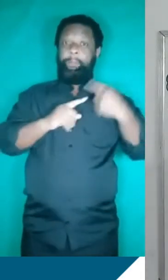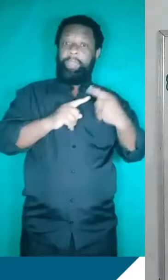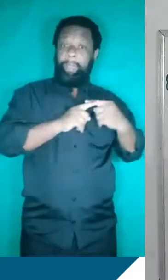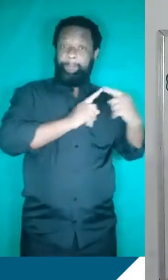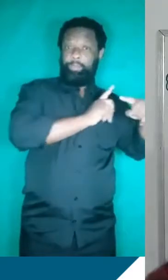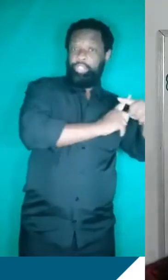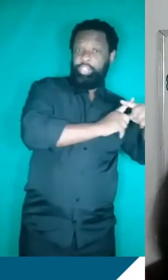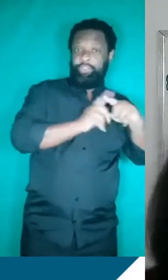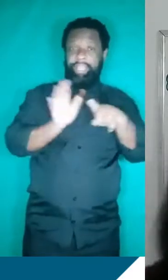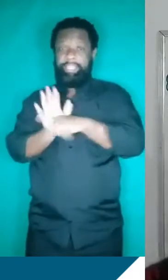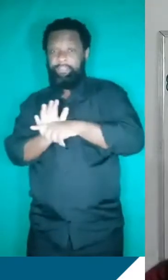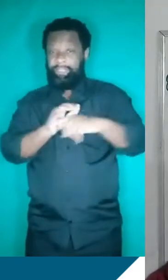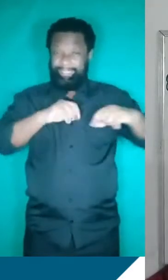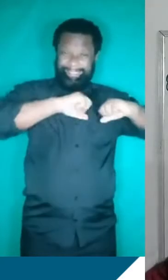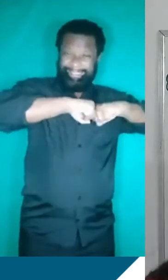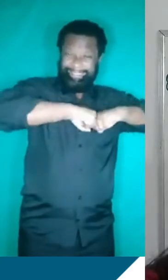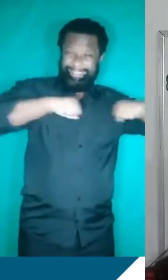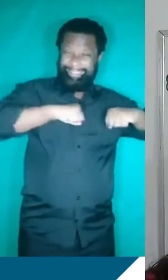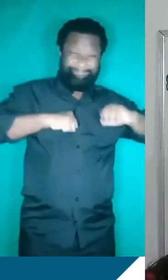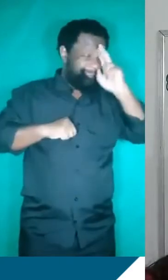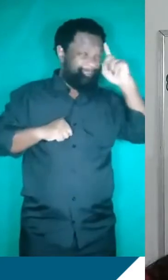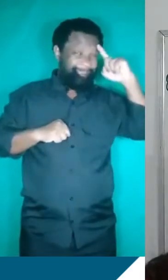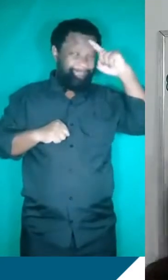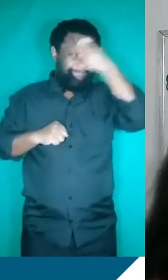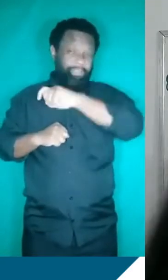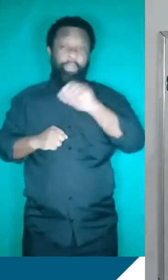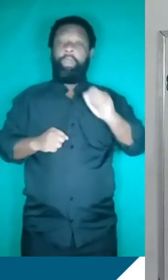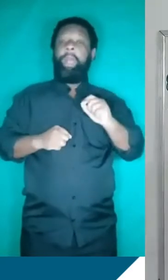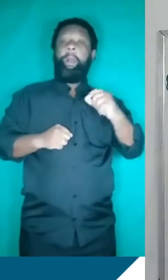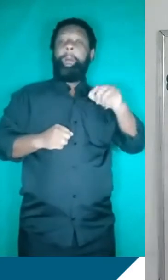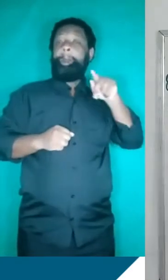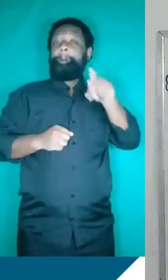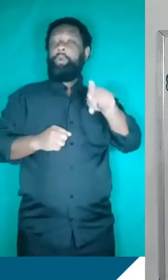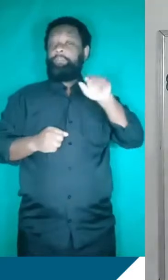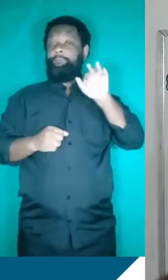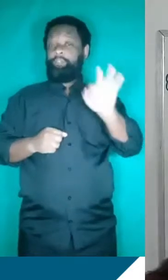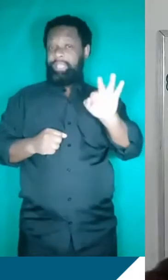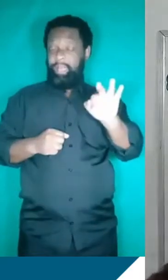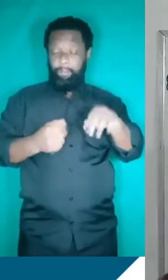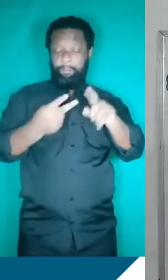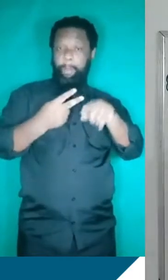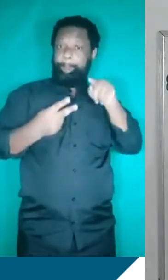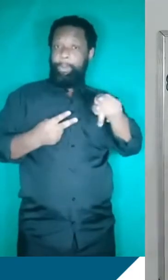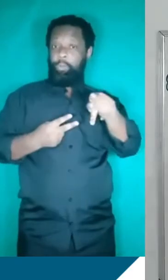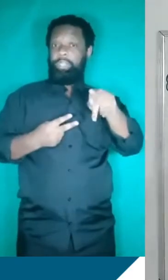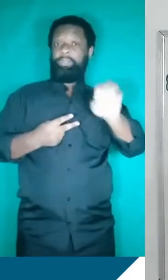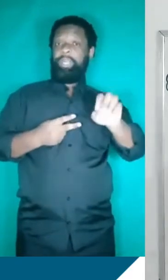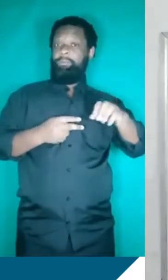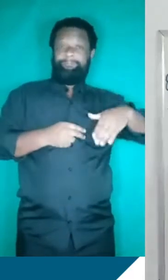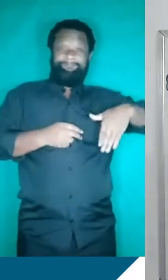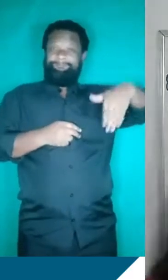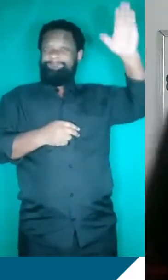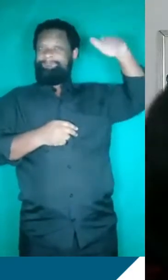muito a se atrair, como separar eles é muito difícil, então o ponto de fusão é muito alto e o ponto de ebulição também é muito